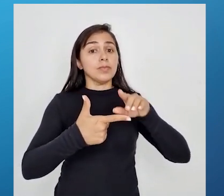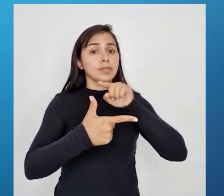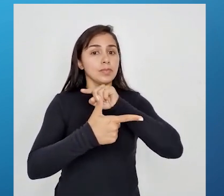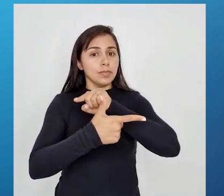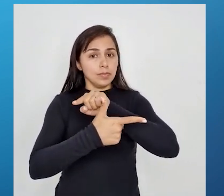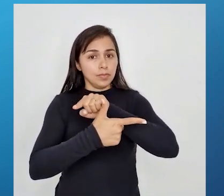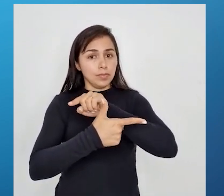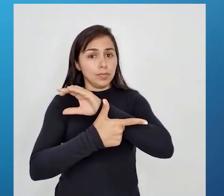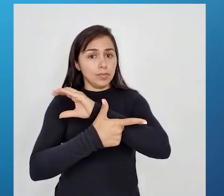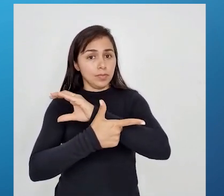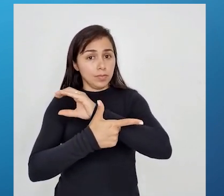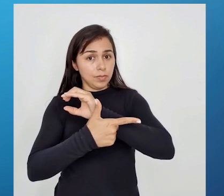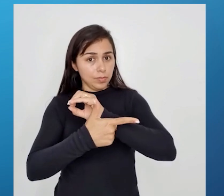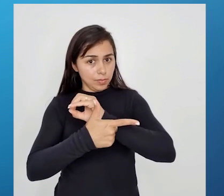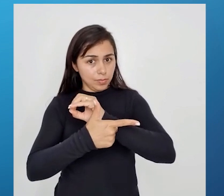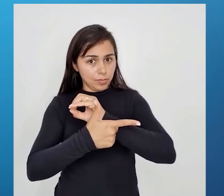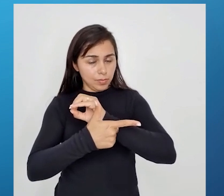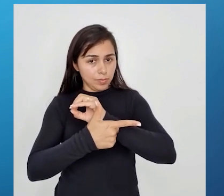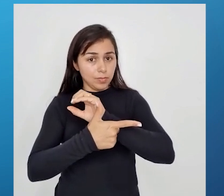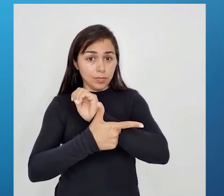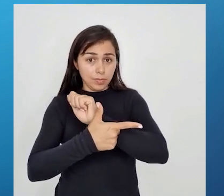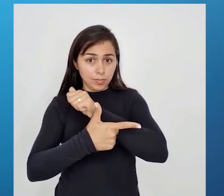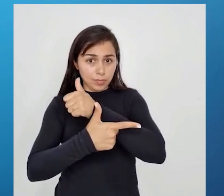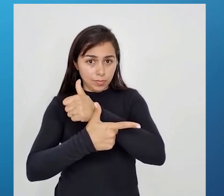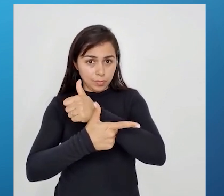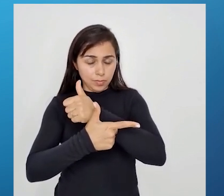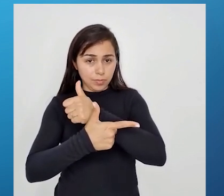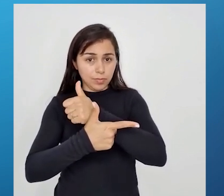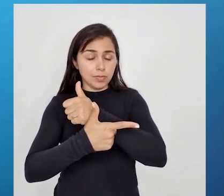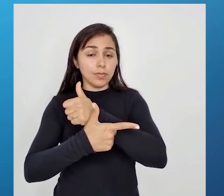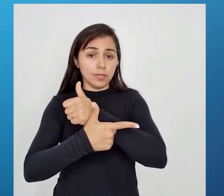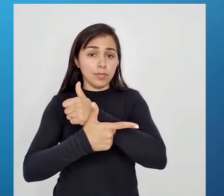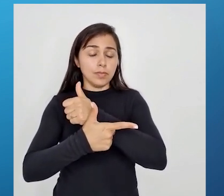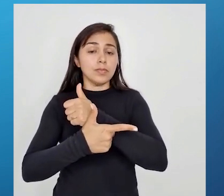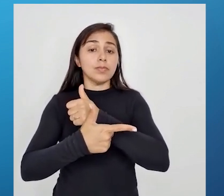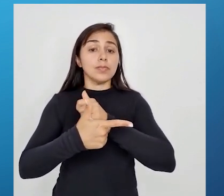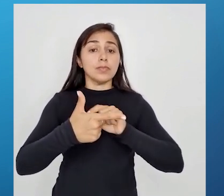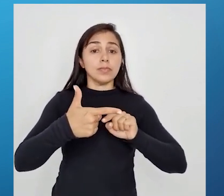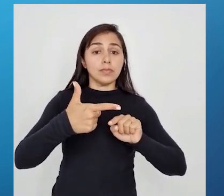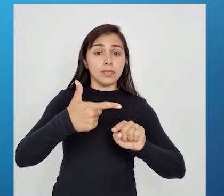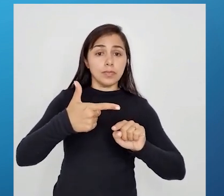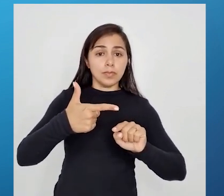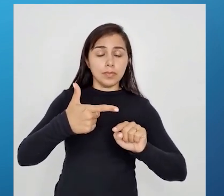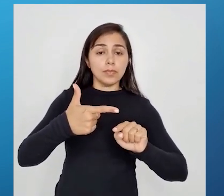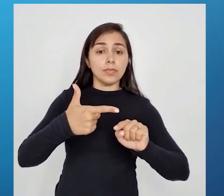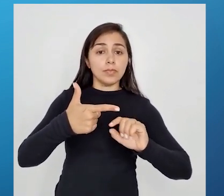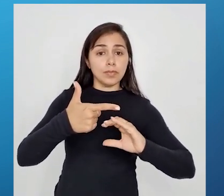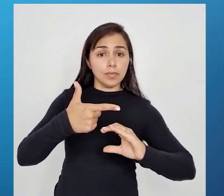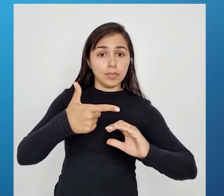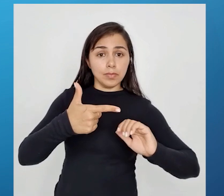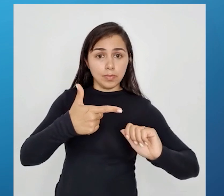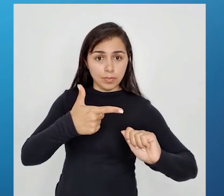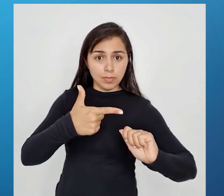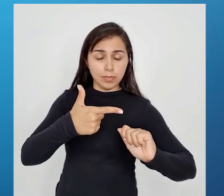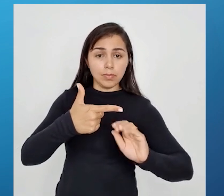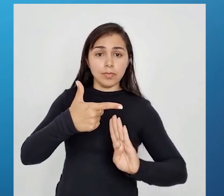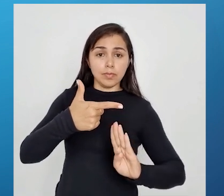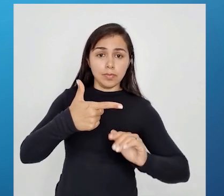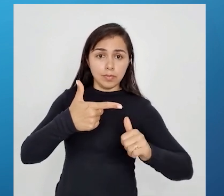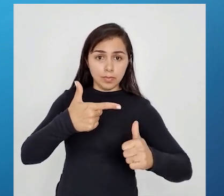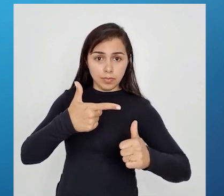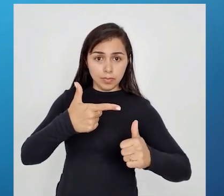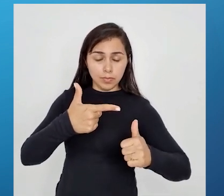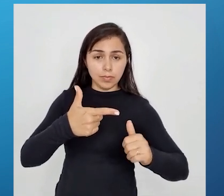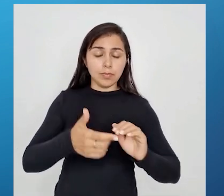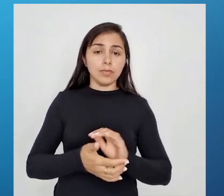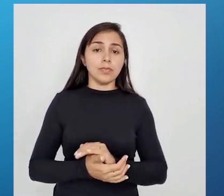oposto a θ, A1, cateto adjacente, B1. Foi uma razão que a gente tinha visto, A1 sobre B1. E aí, outras